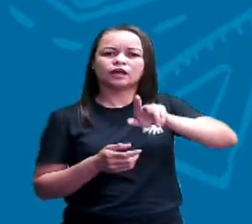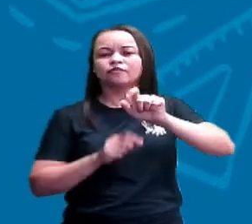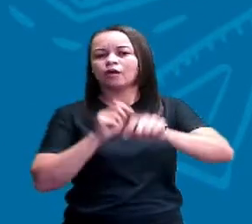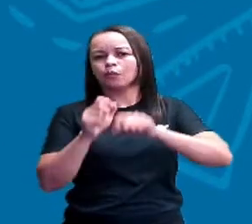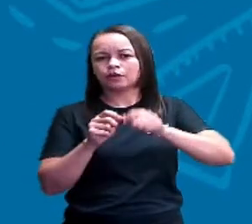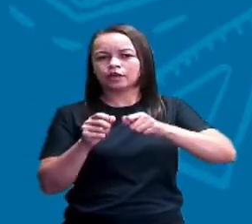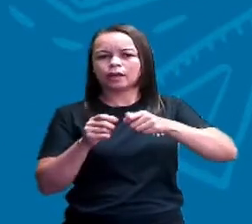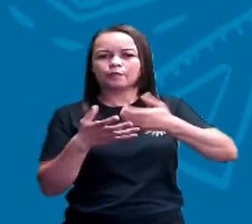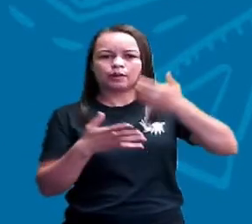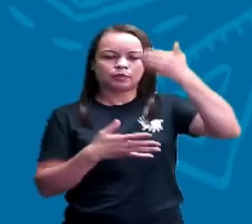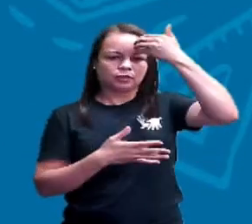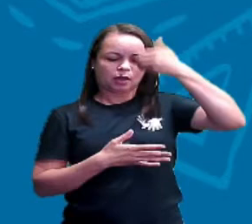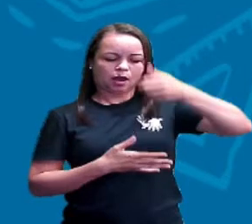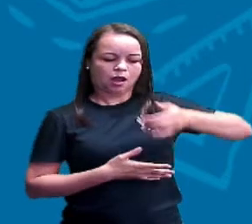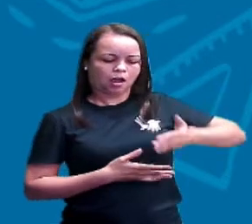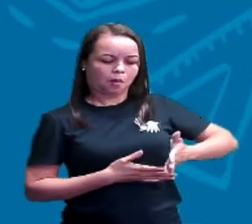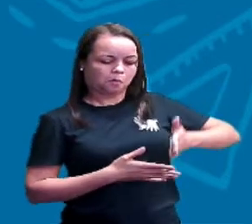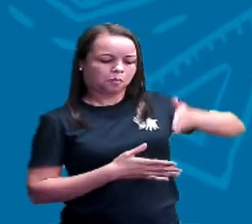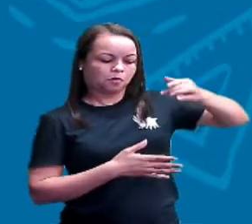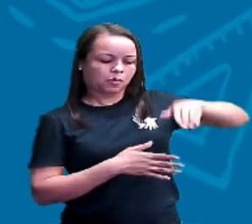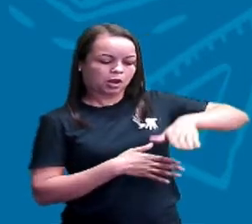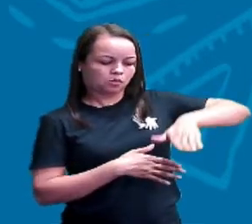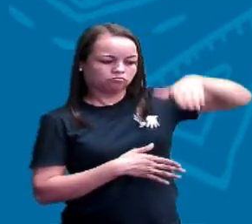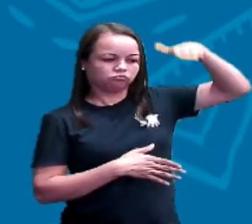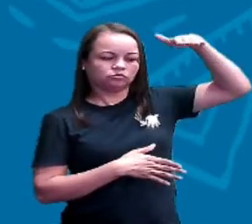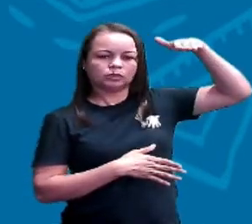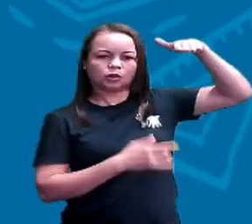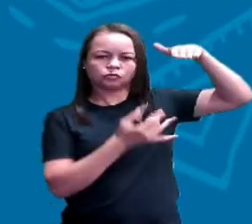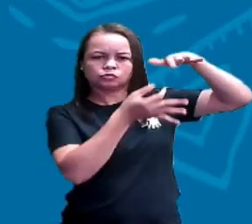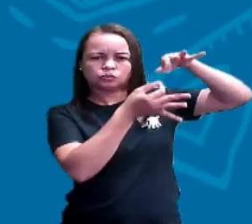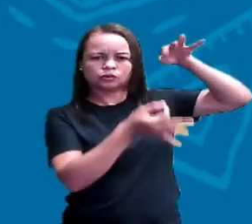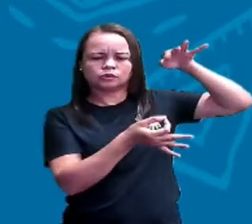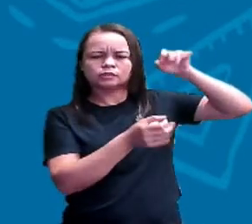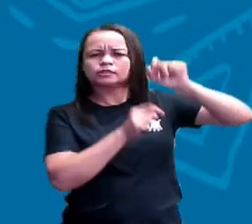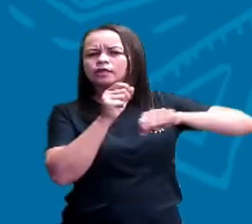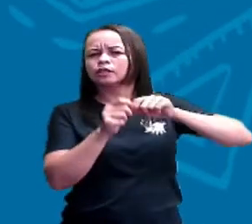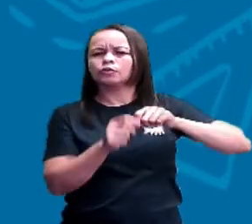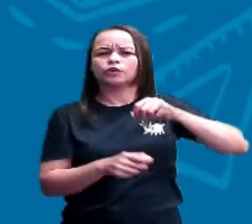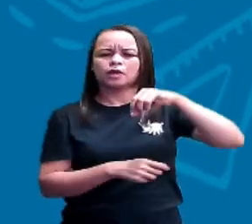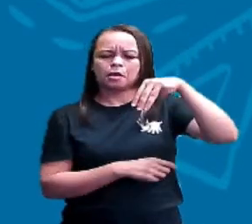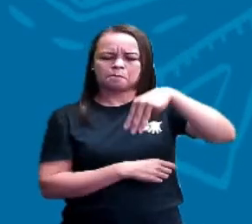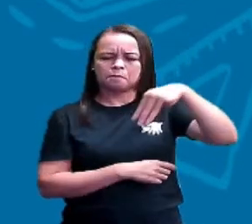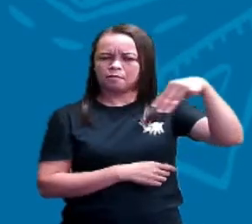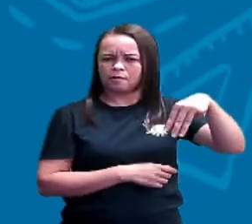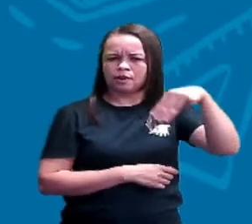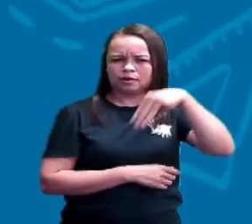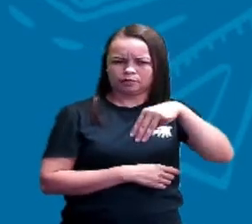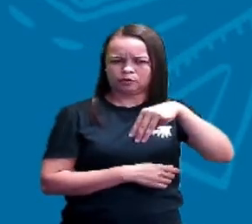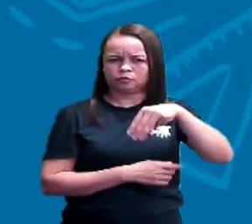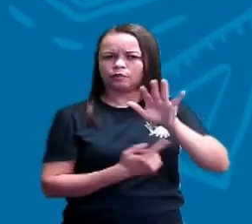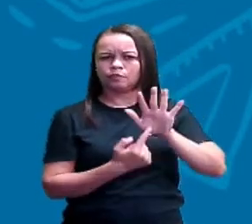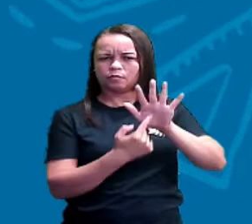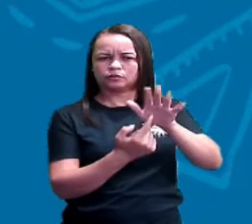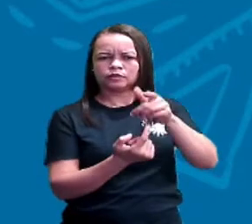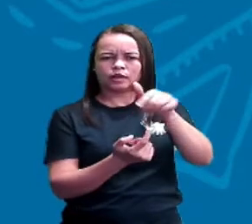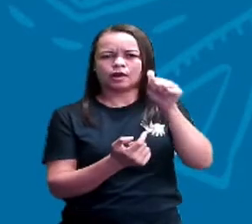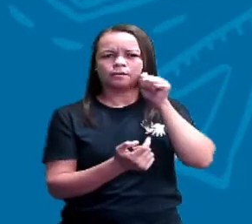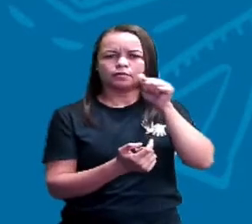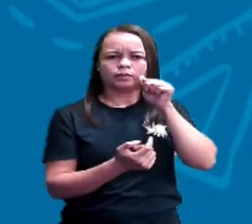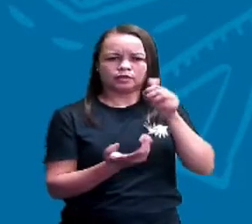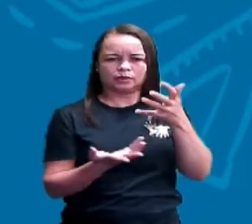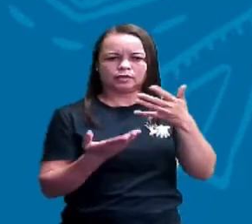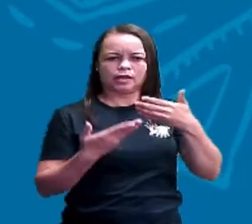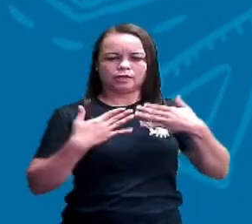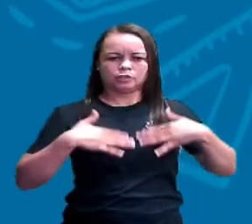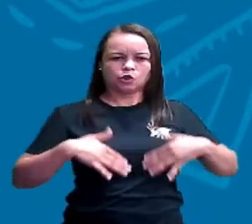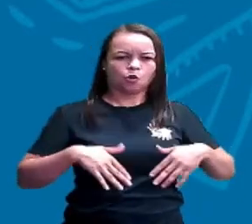padronizada de medida tenho que usar? Seria o milímetro, para eu medir essa menina aí de macacão vermelho.